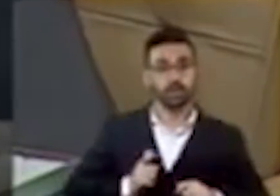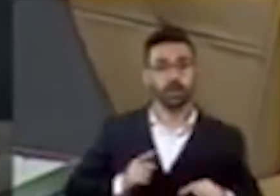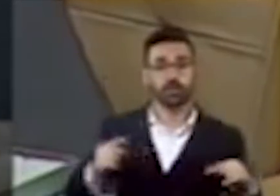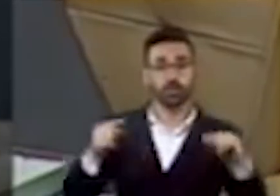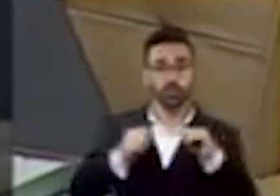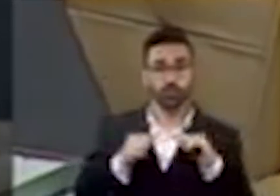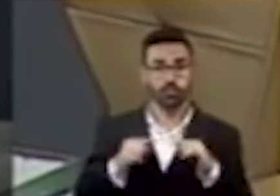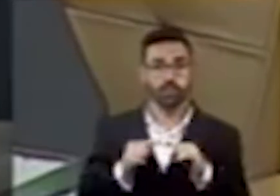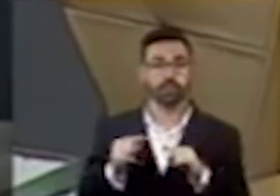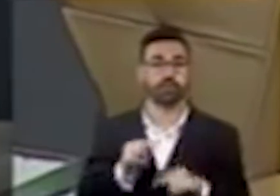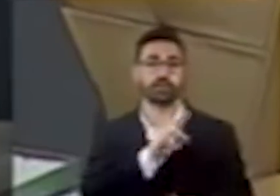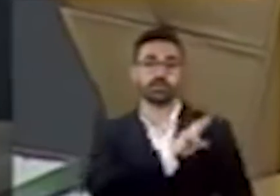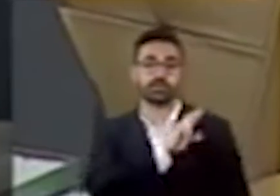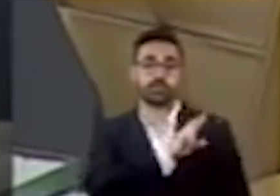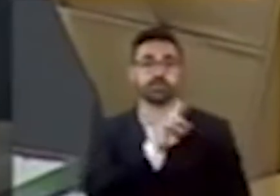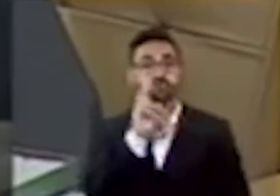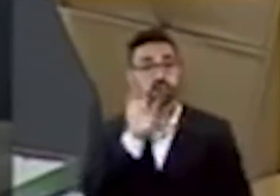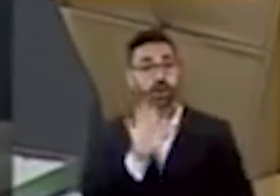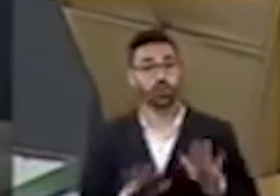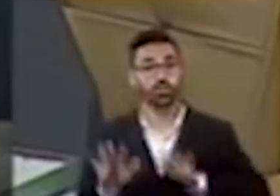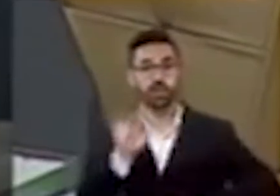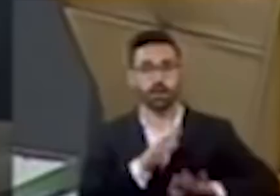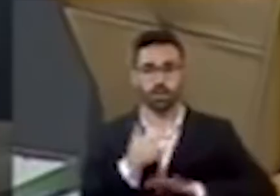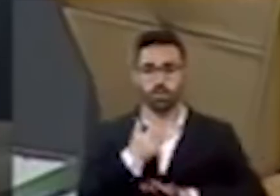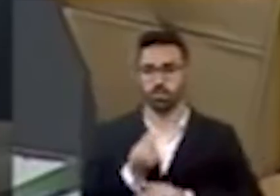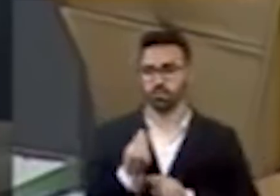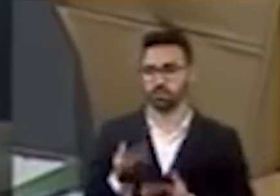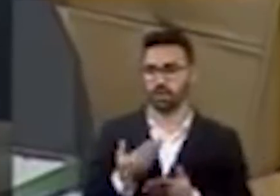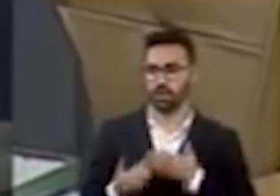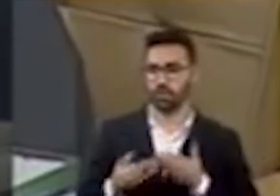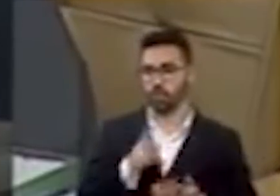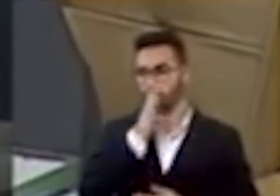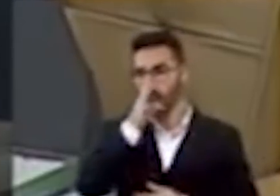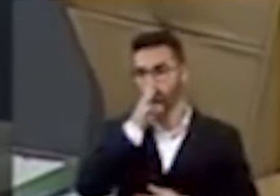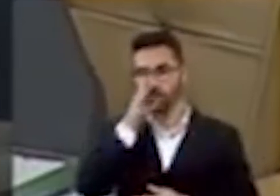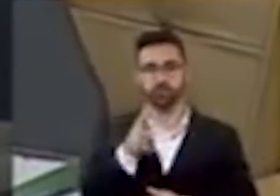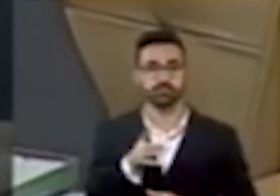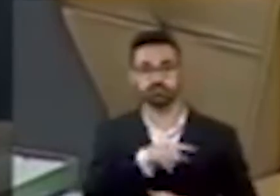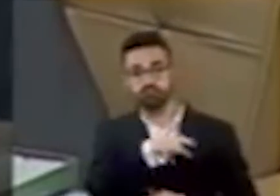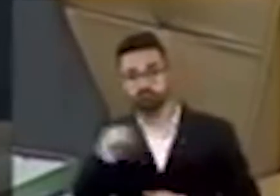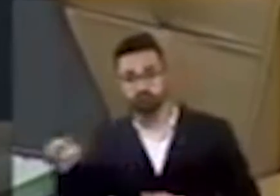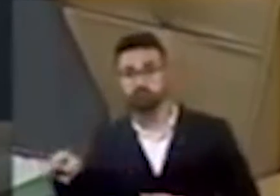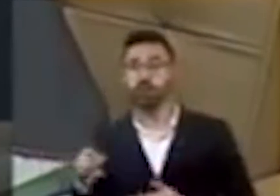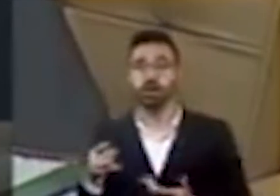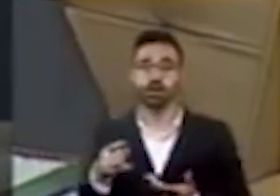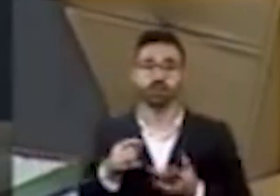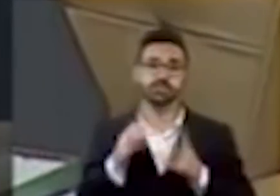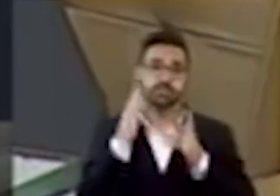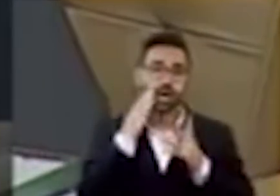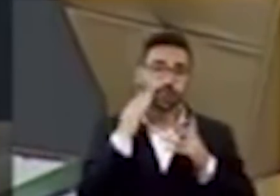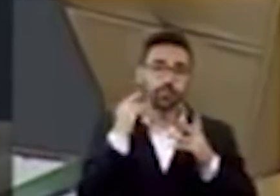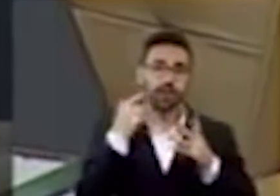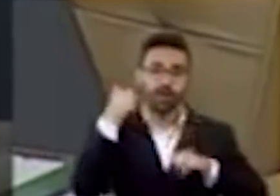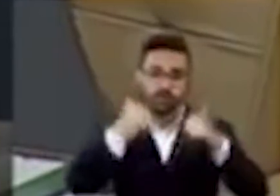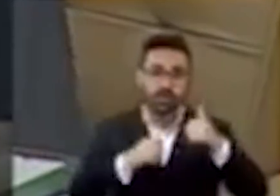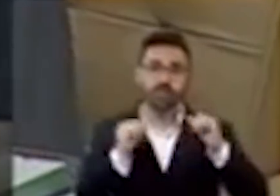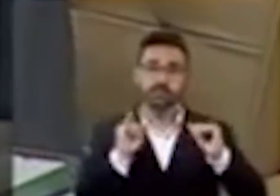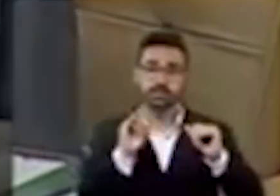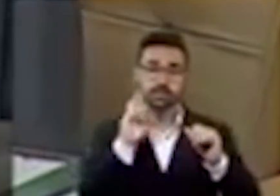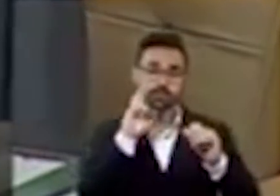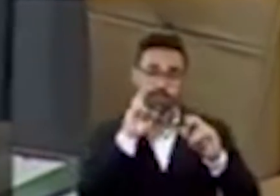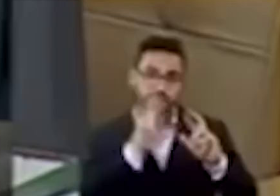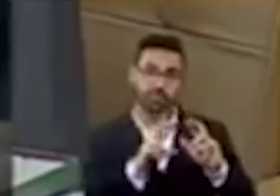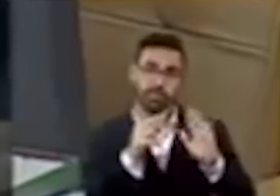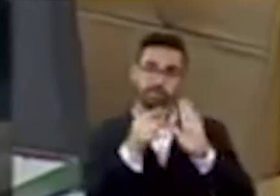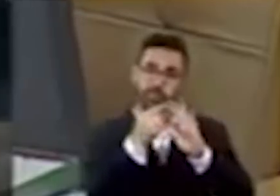e cautelas para a sua concessão para mitigar os rigores da lei. Ou seja, abro aspas, também